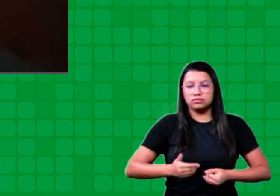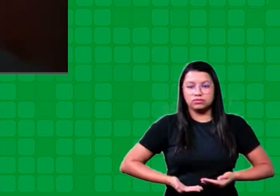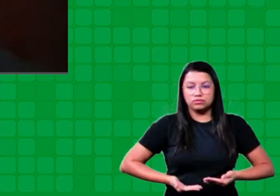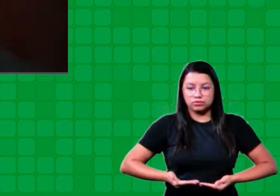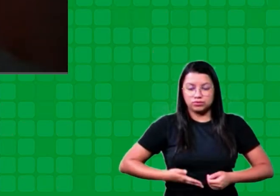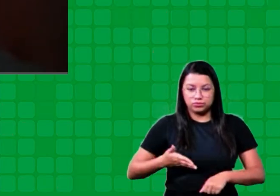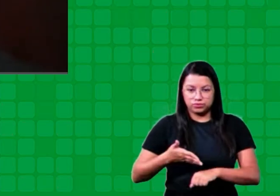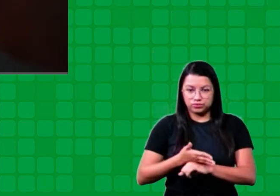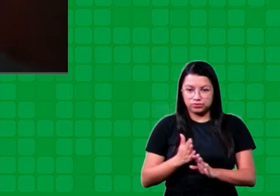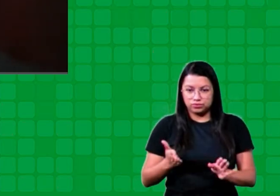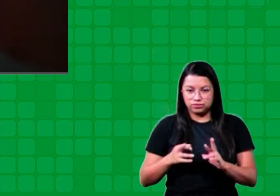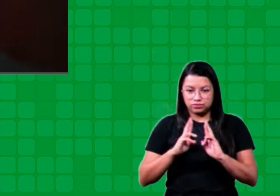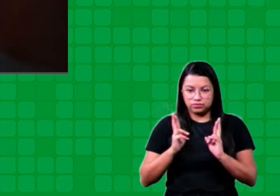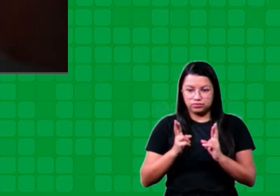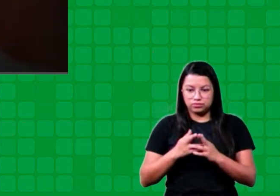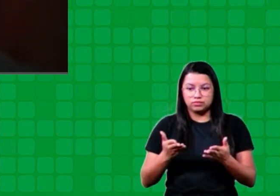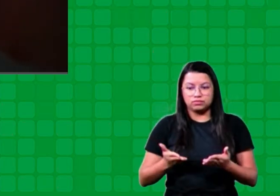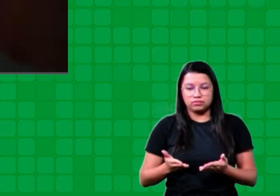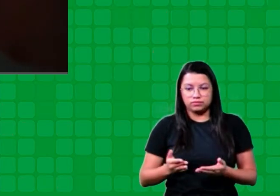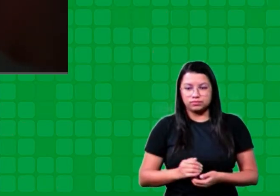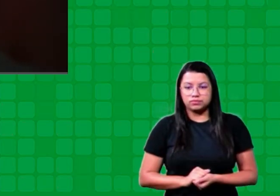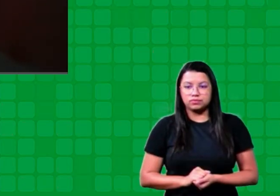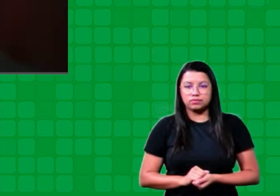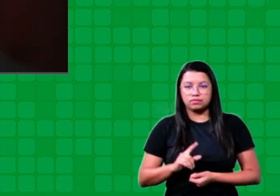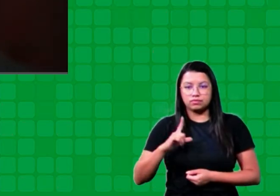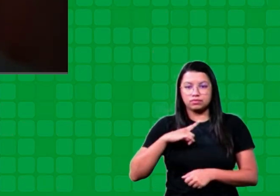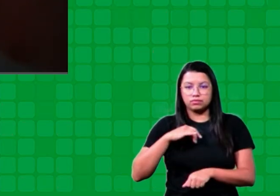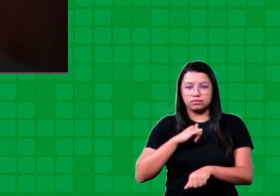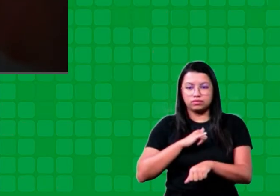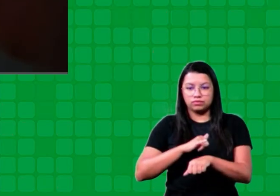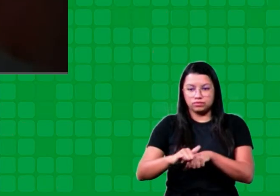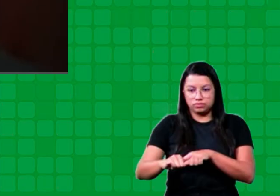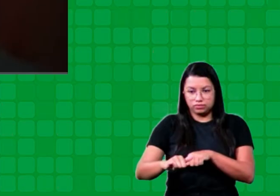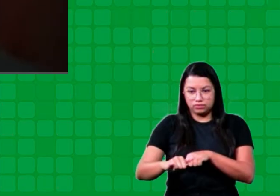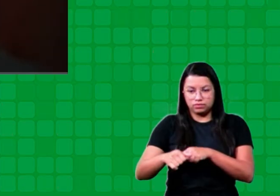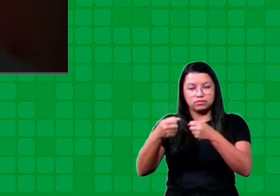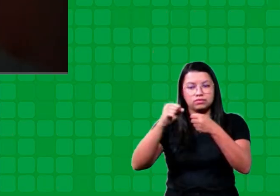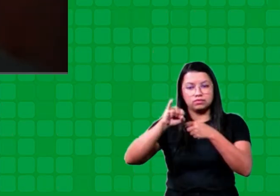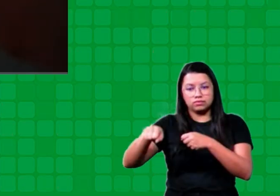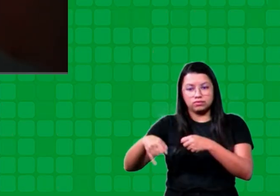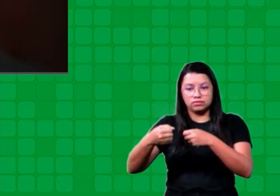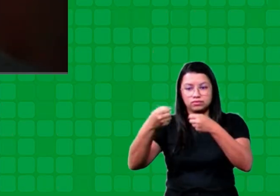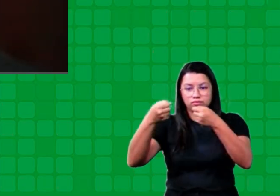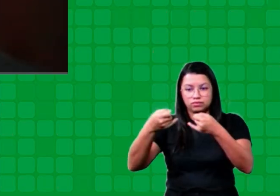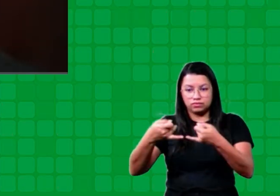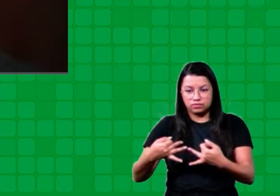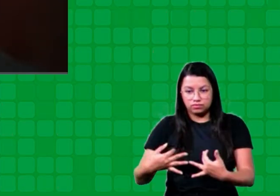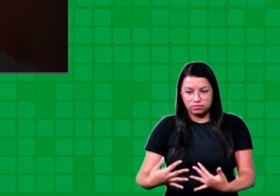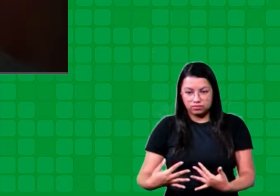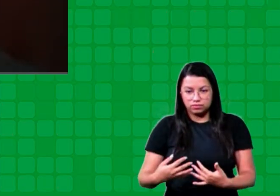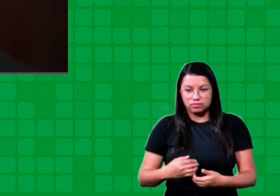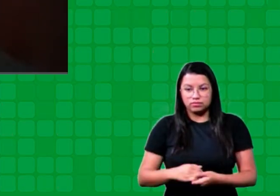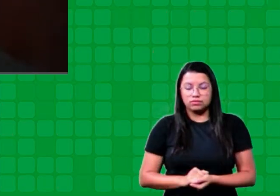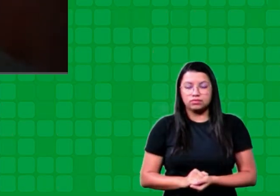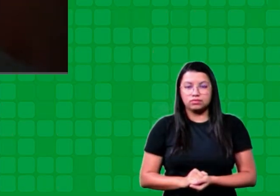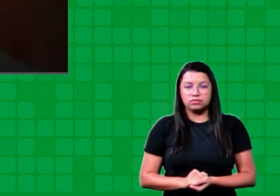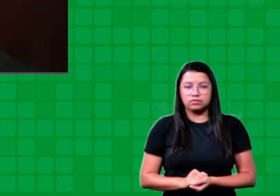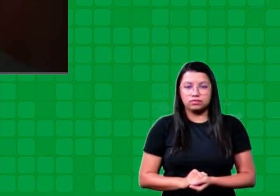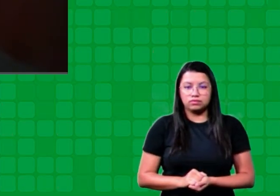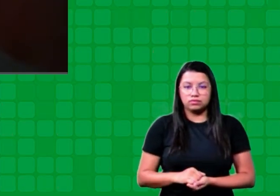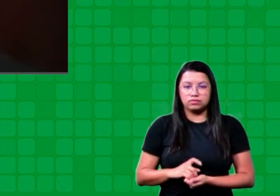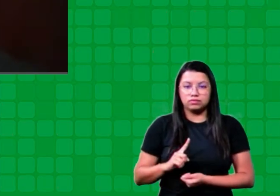momento. Nós temos ausências justificadas, que são da nossa